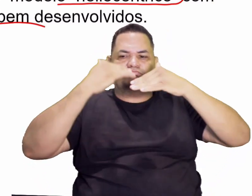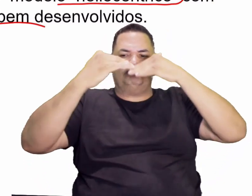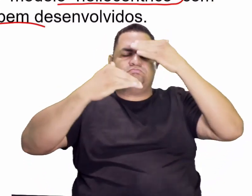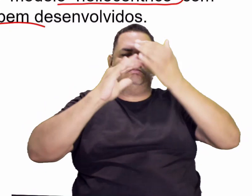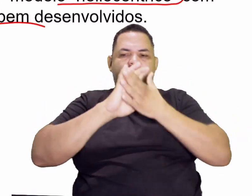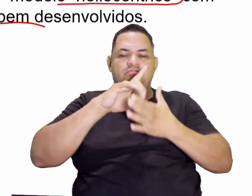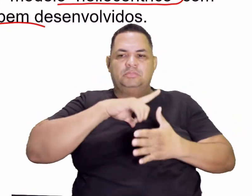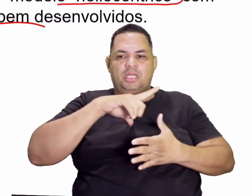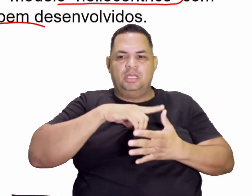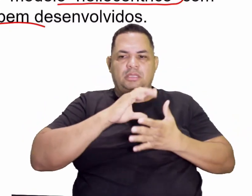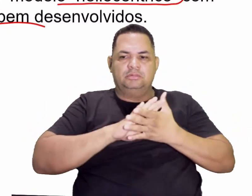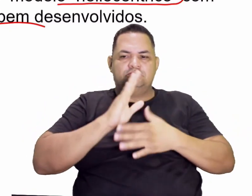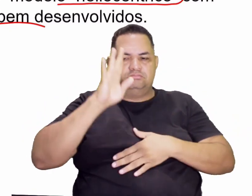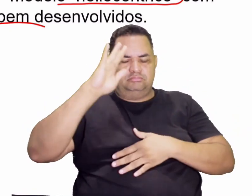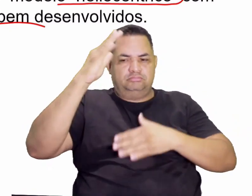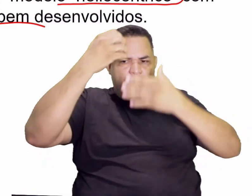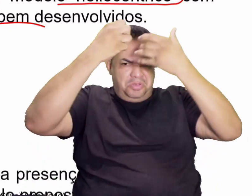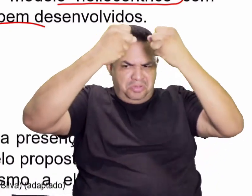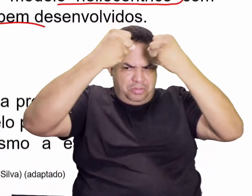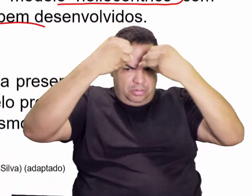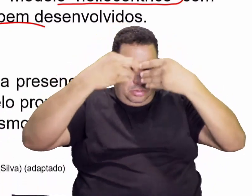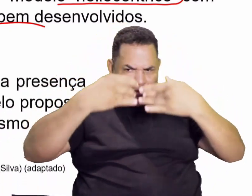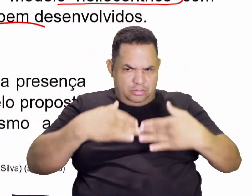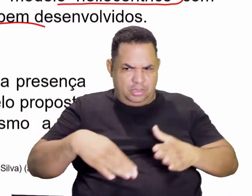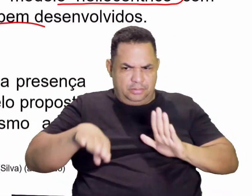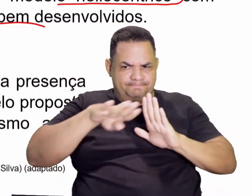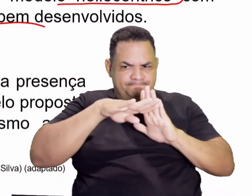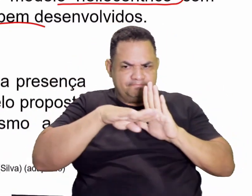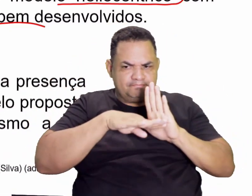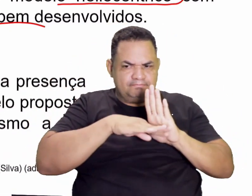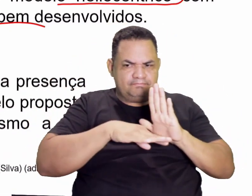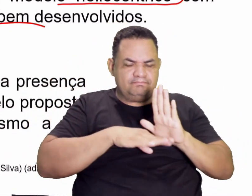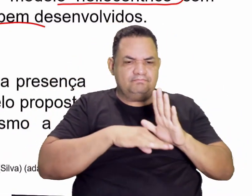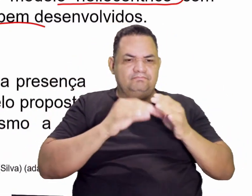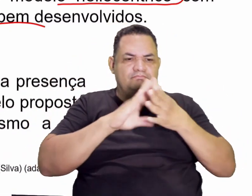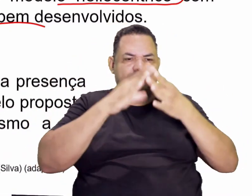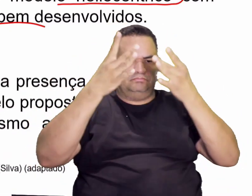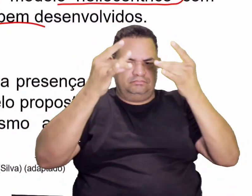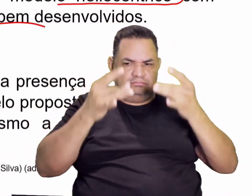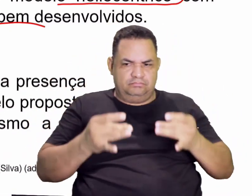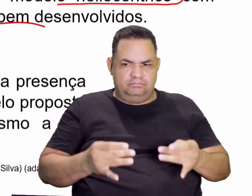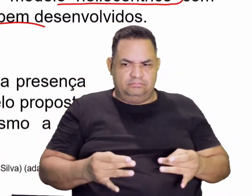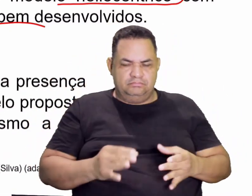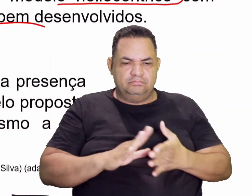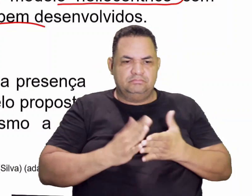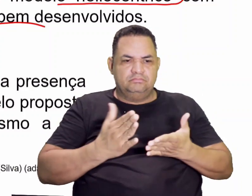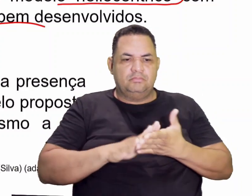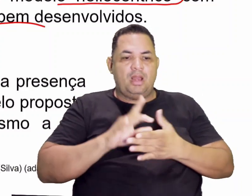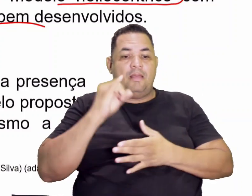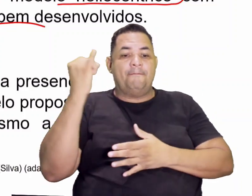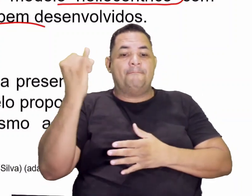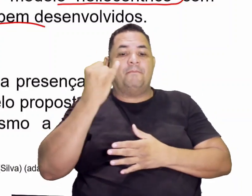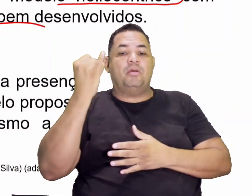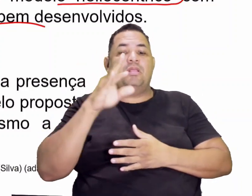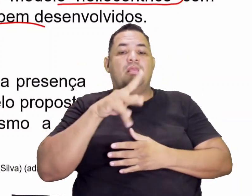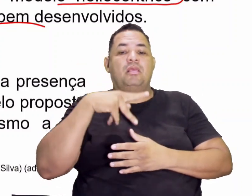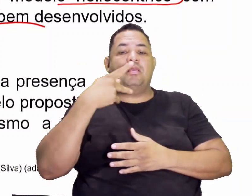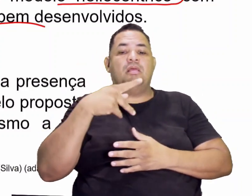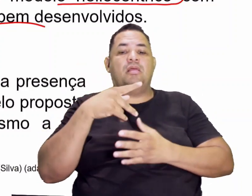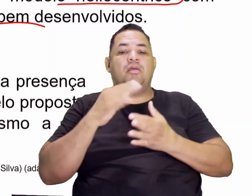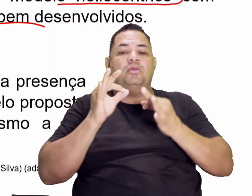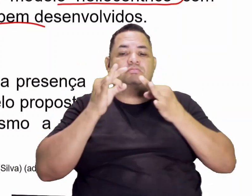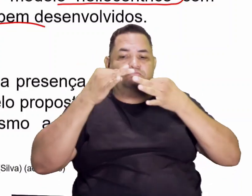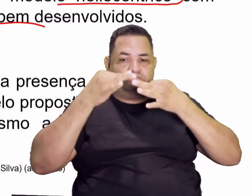suas justificações, tá? Para acreditar num modelo, num pensamento. Isso é importante ressaltar que